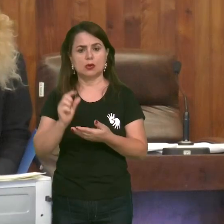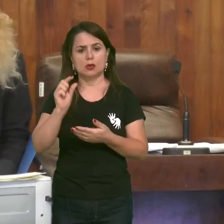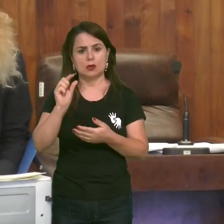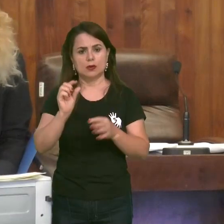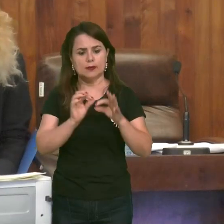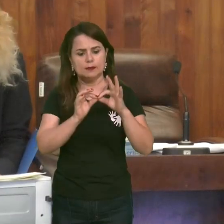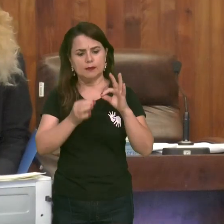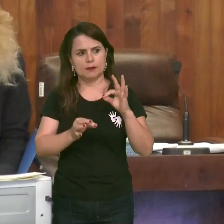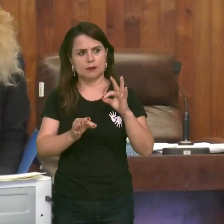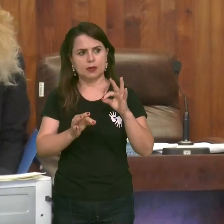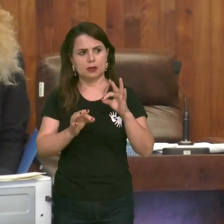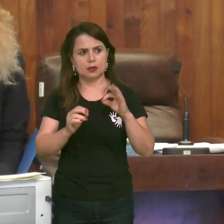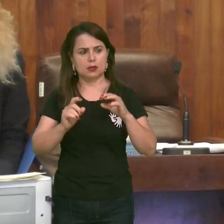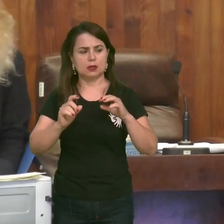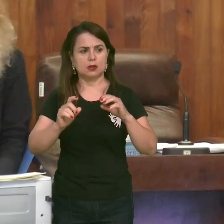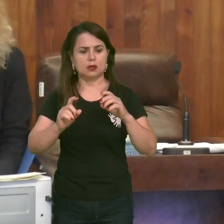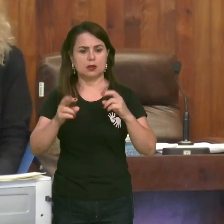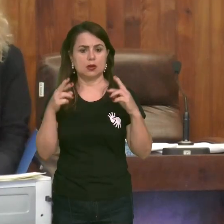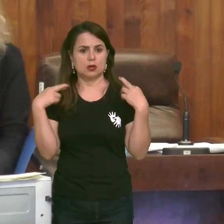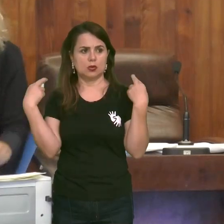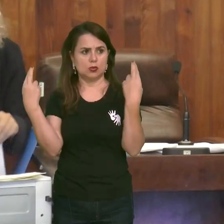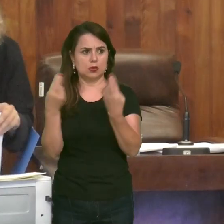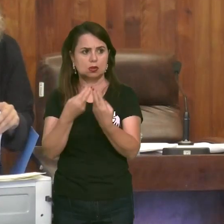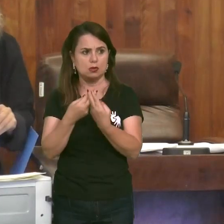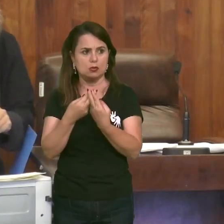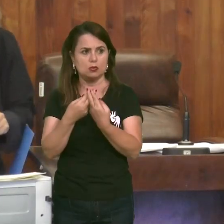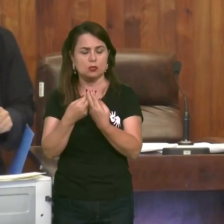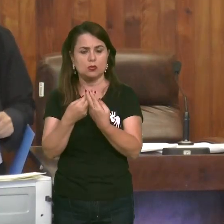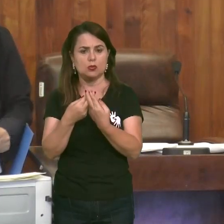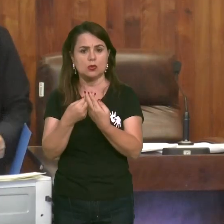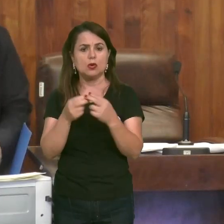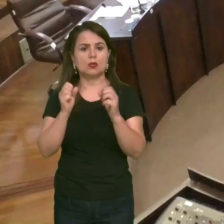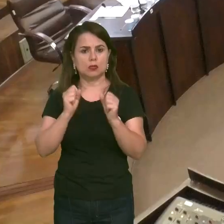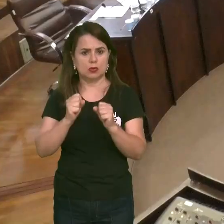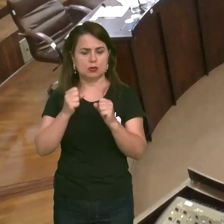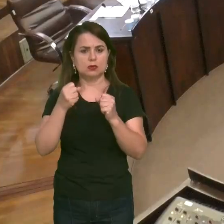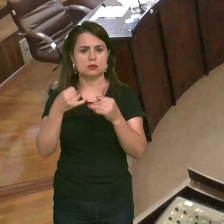o vereador Eduardo Nascimento que dispõe de 10 minutos